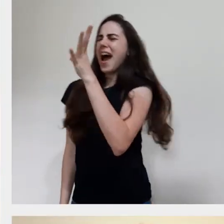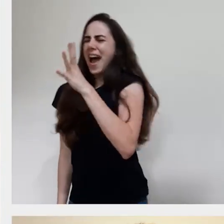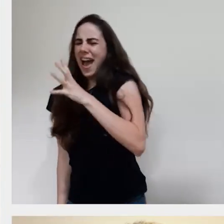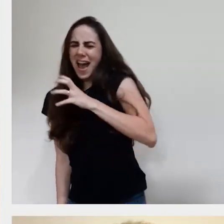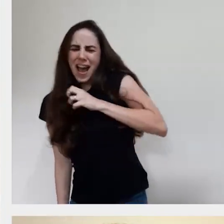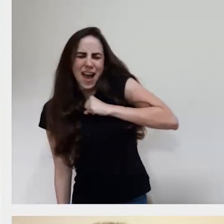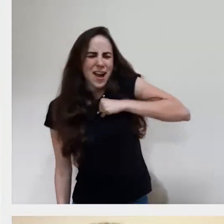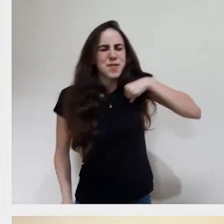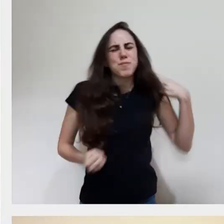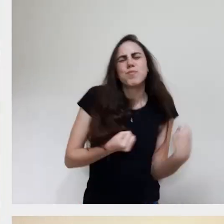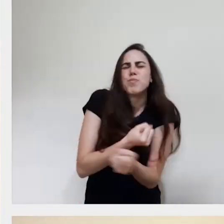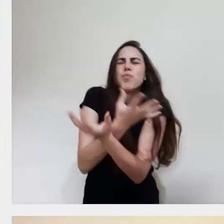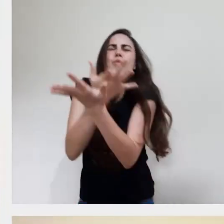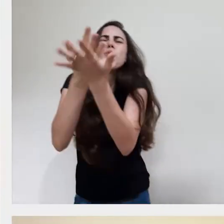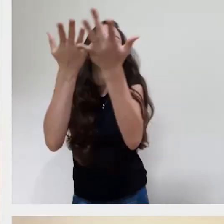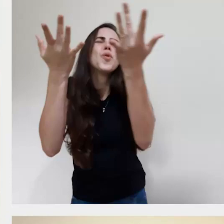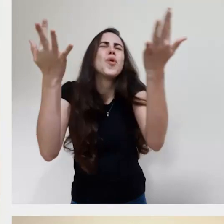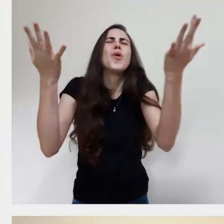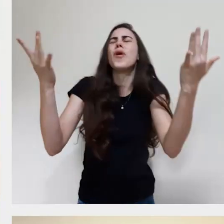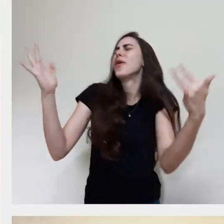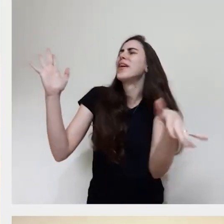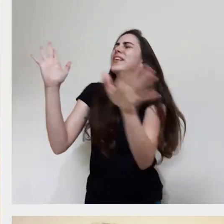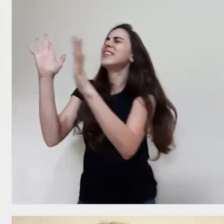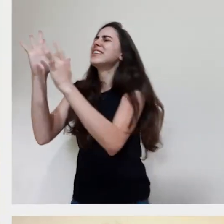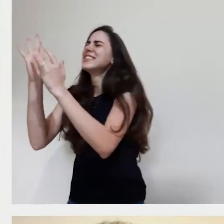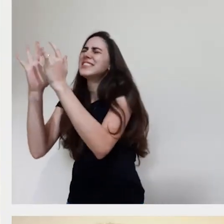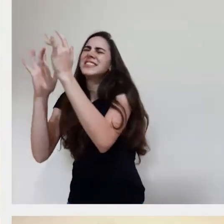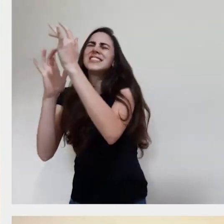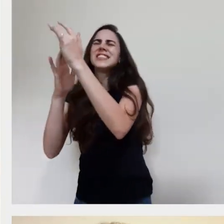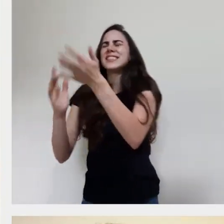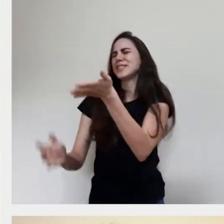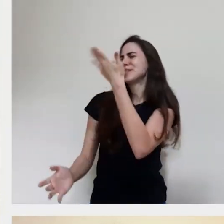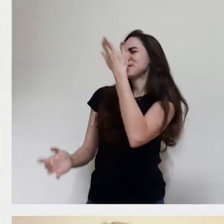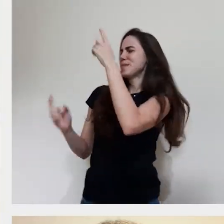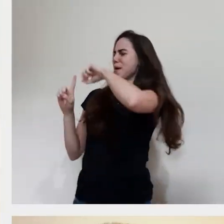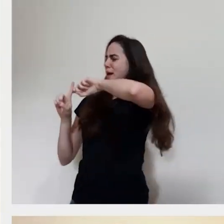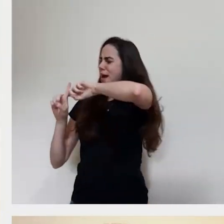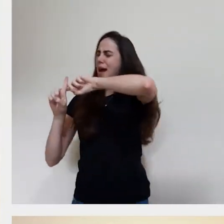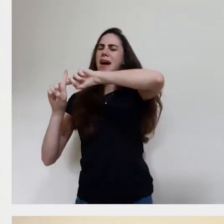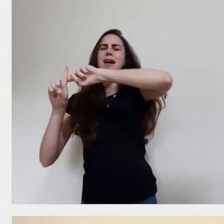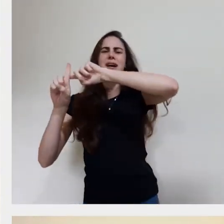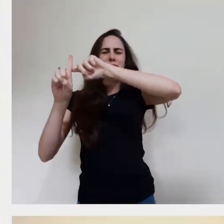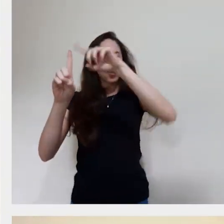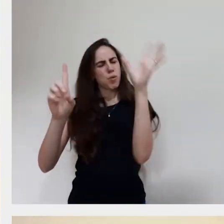Tal prova de amor dos